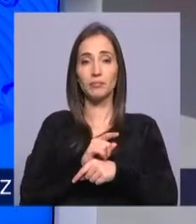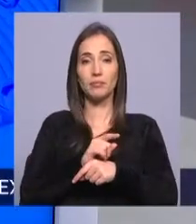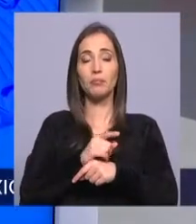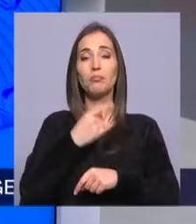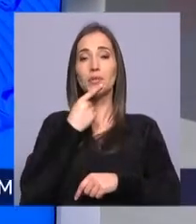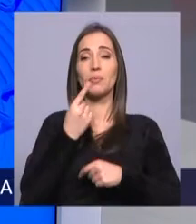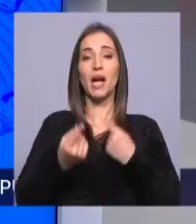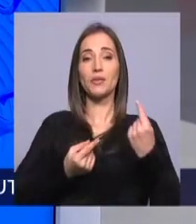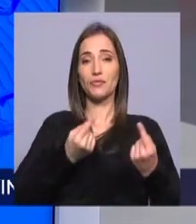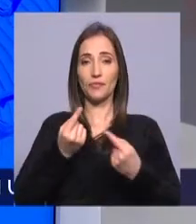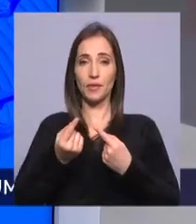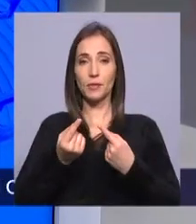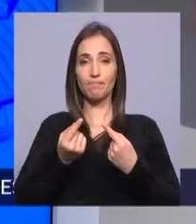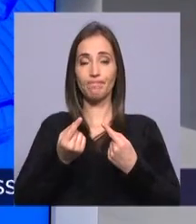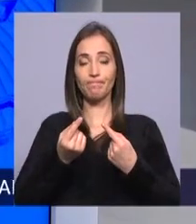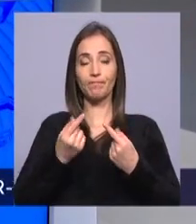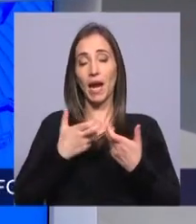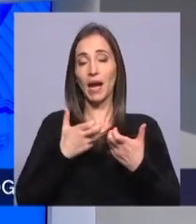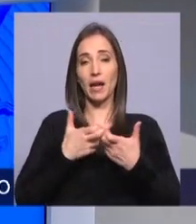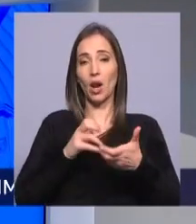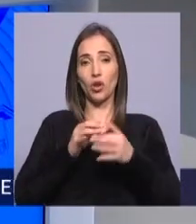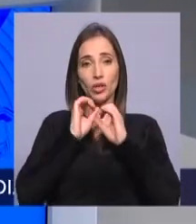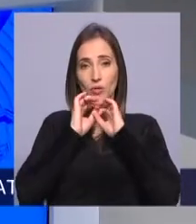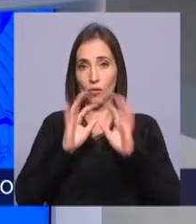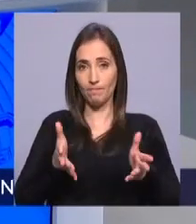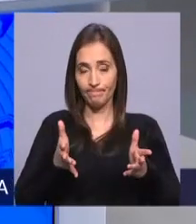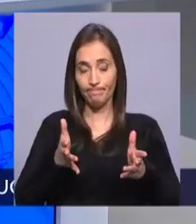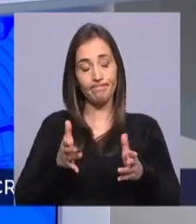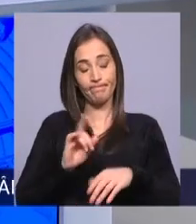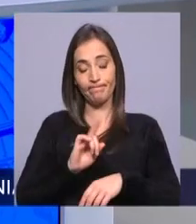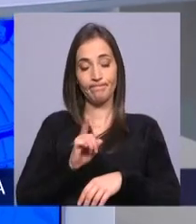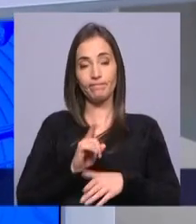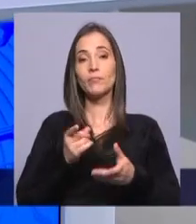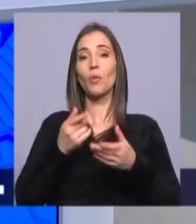perceber às vezes, enfim, que a guerra não faz sentido nenhum. Não. Miguel, obrigado, bom dia e bom domingo.